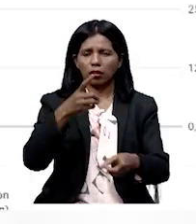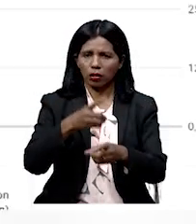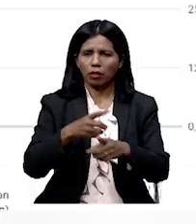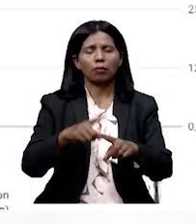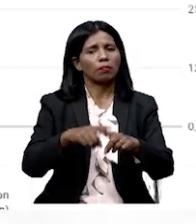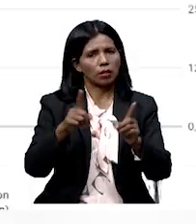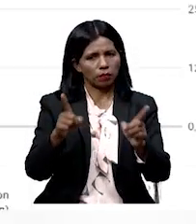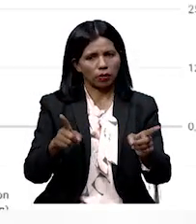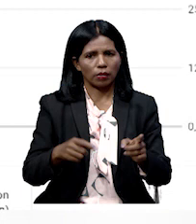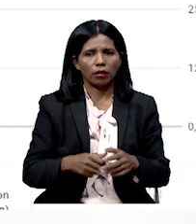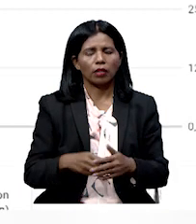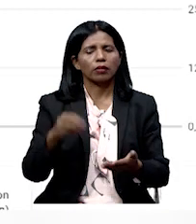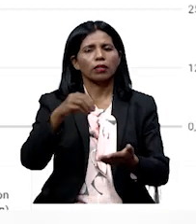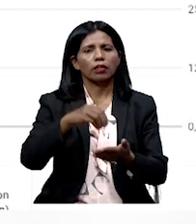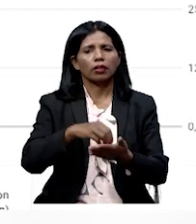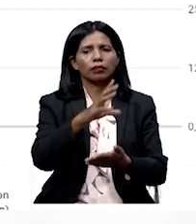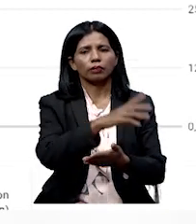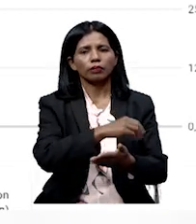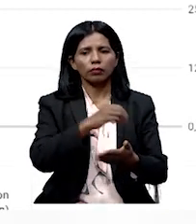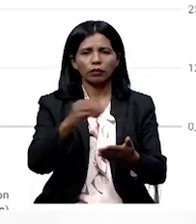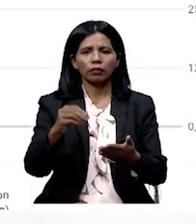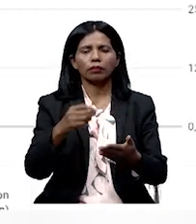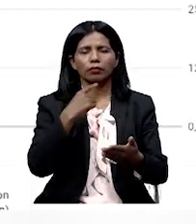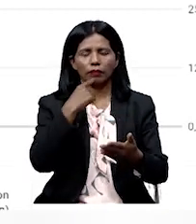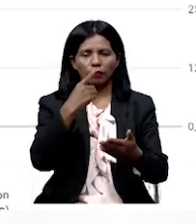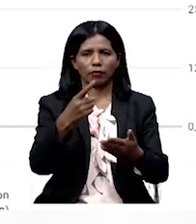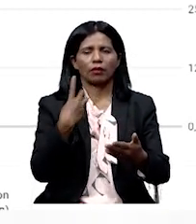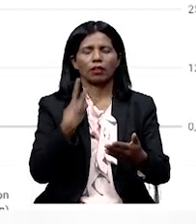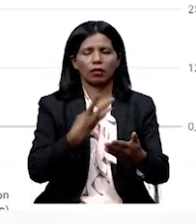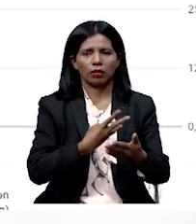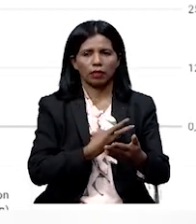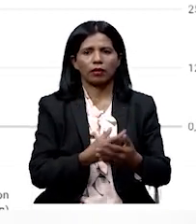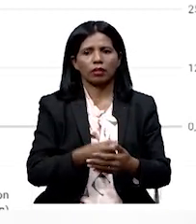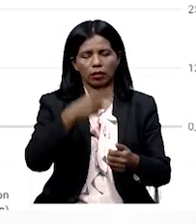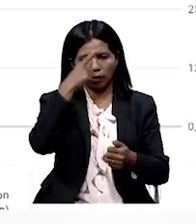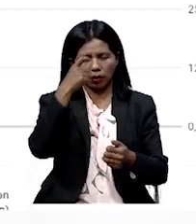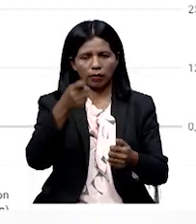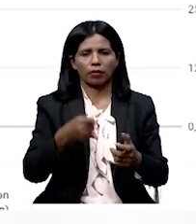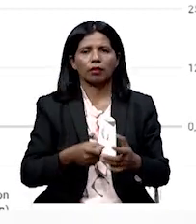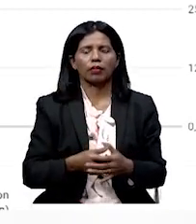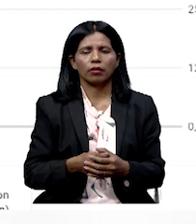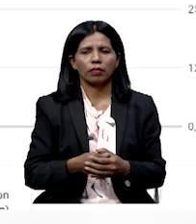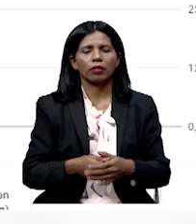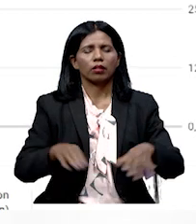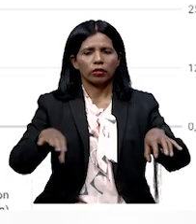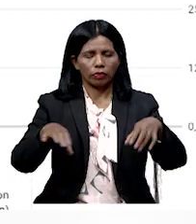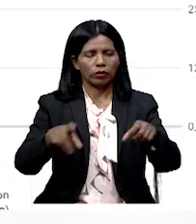vemos tu garante autenticidade conteúdo itanian tamba nema idane servisu ida